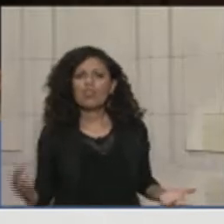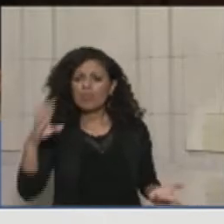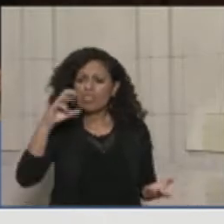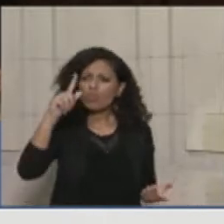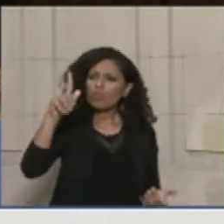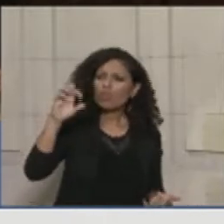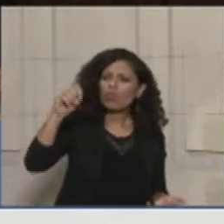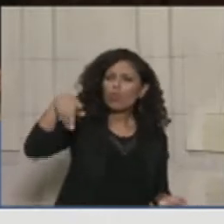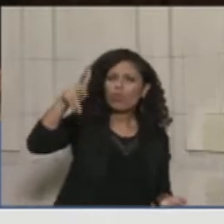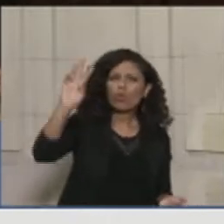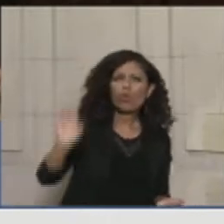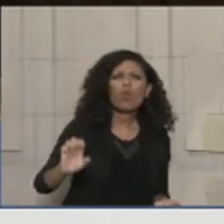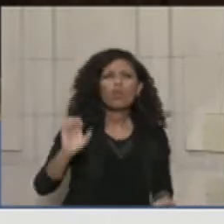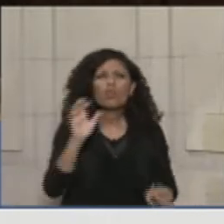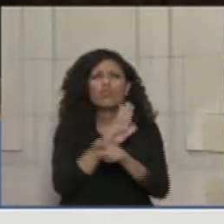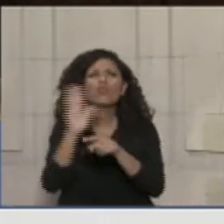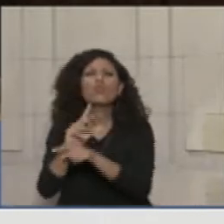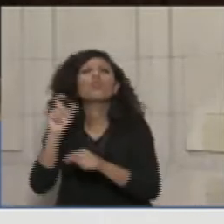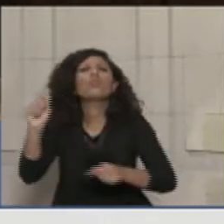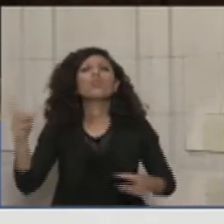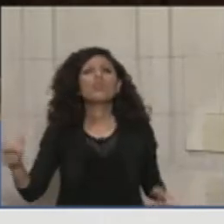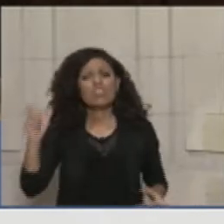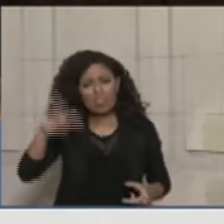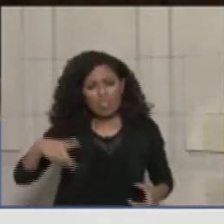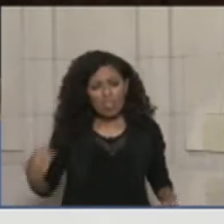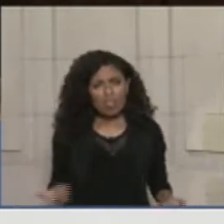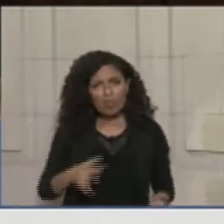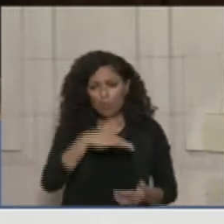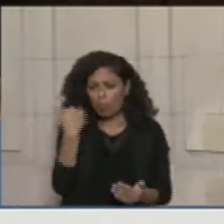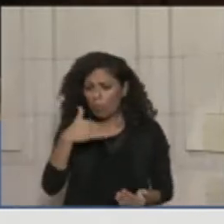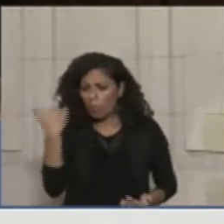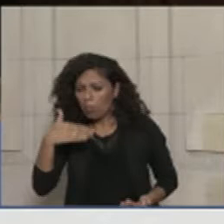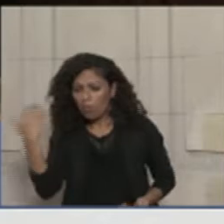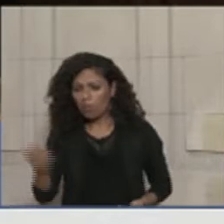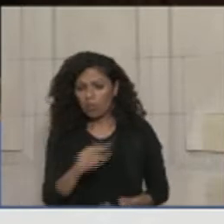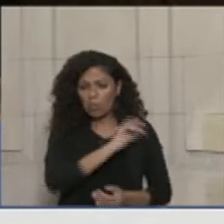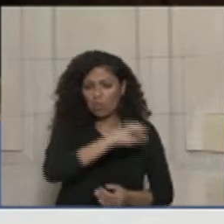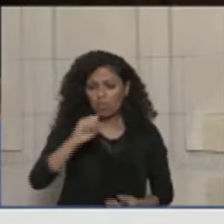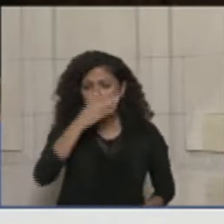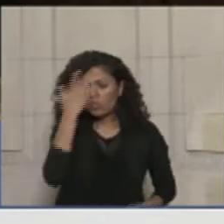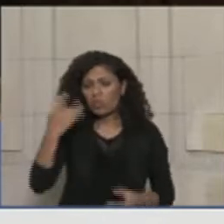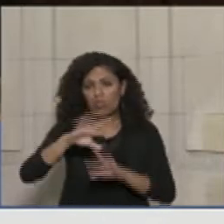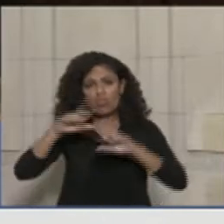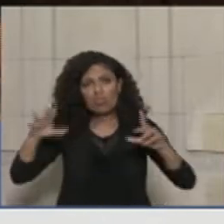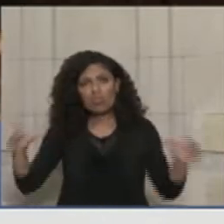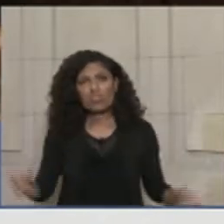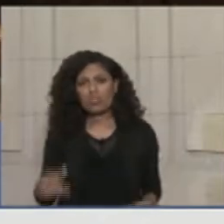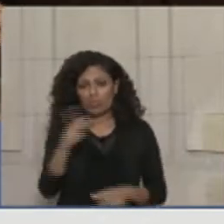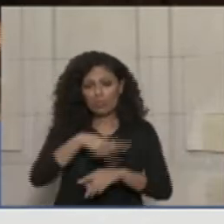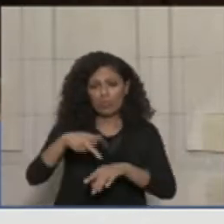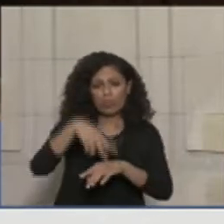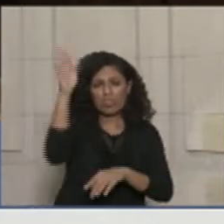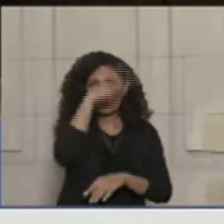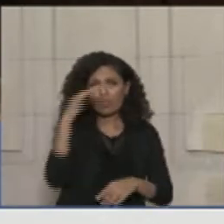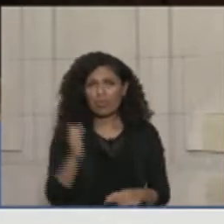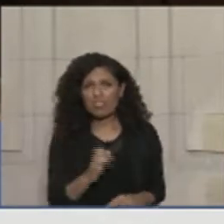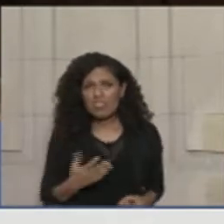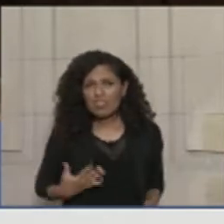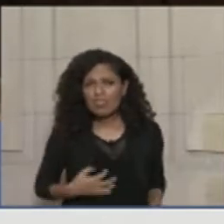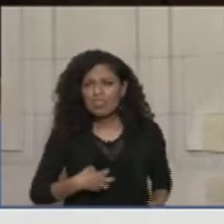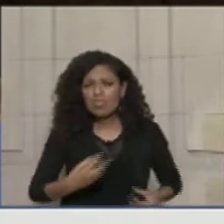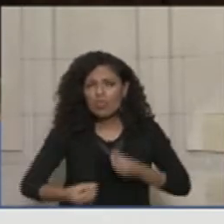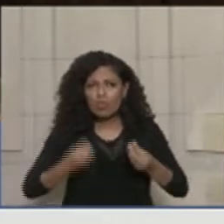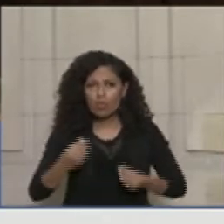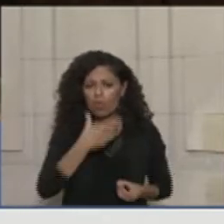fez diversas vítimas, ainda uma lacuna na história do nosso país. Edson Luiz é apenas uma das